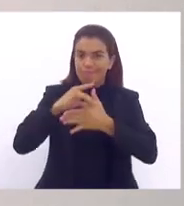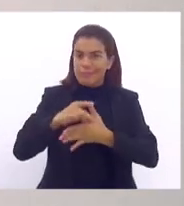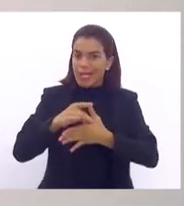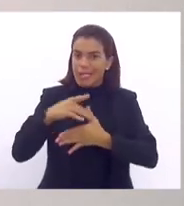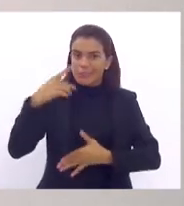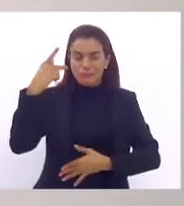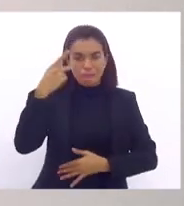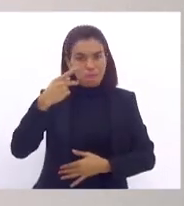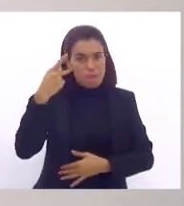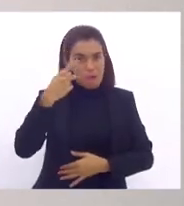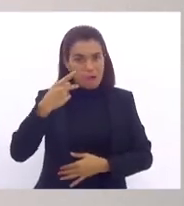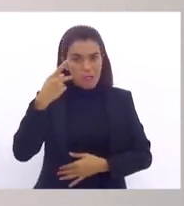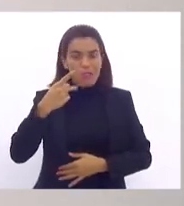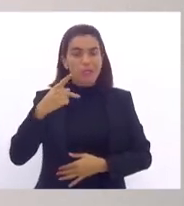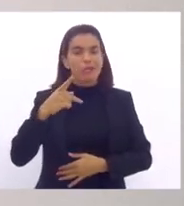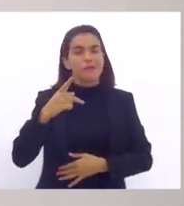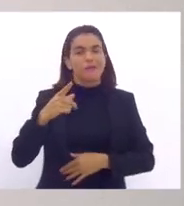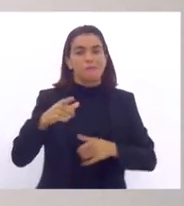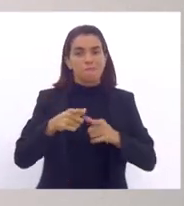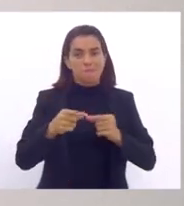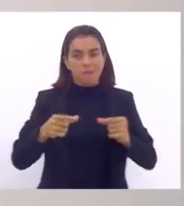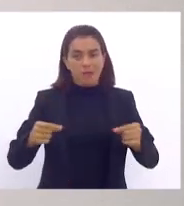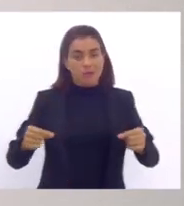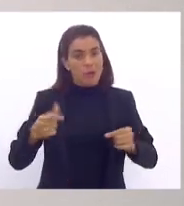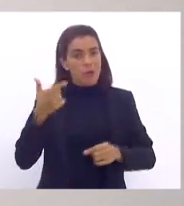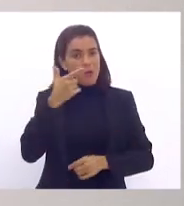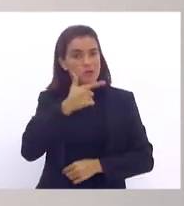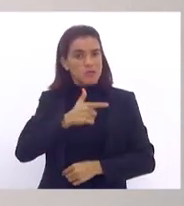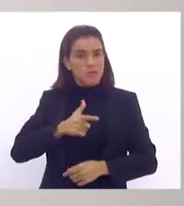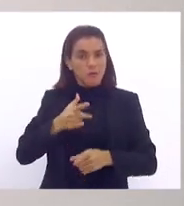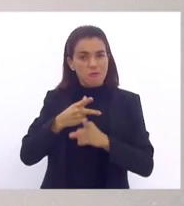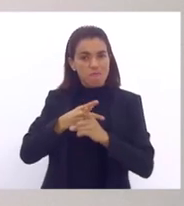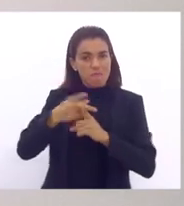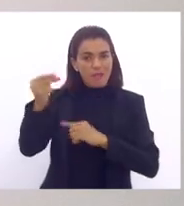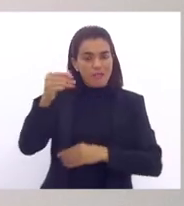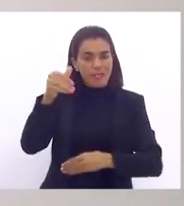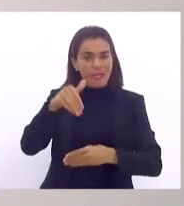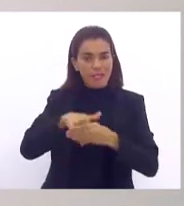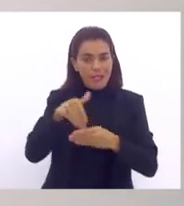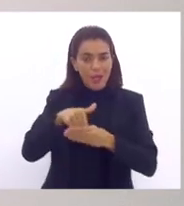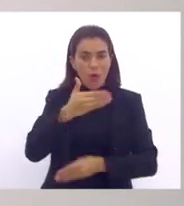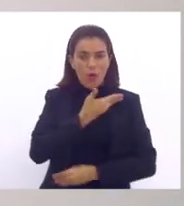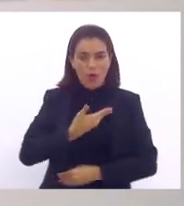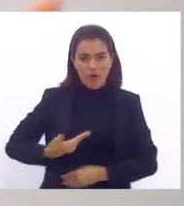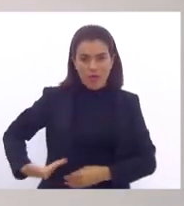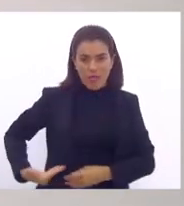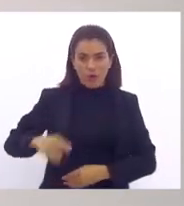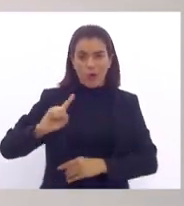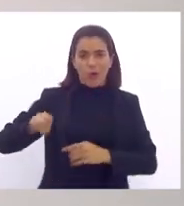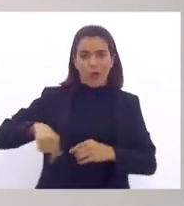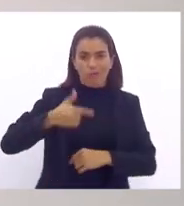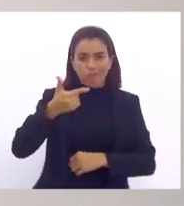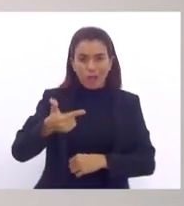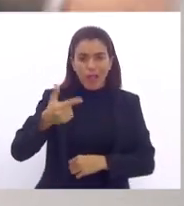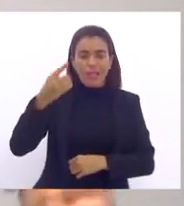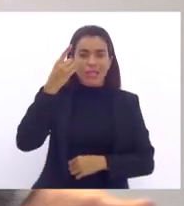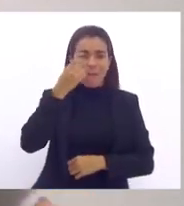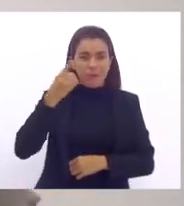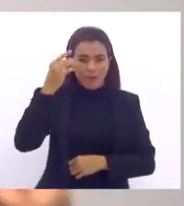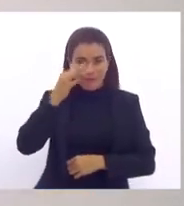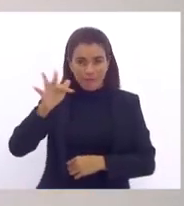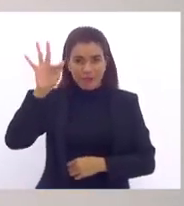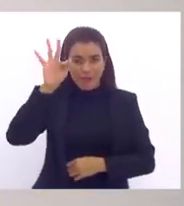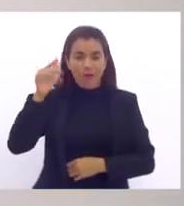no em Brasília se elegeu Governador se elegeu deputado federal um dos mais votado se elegeu Senador